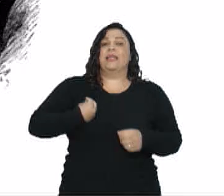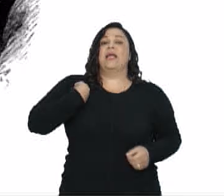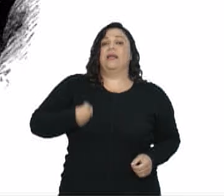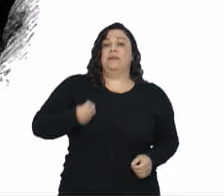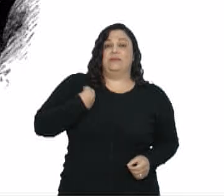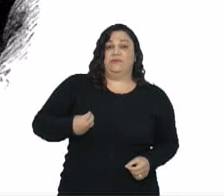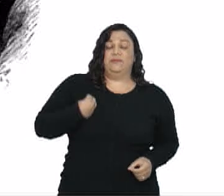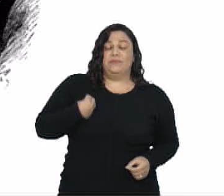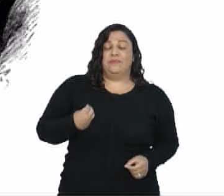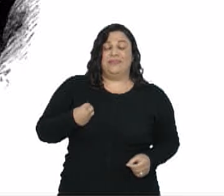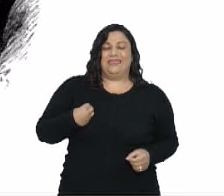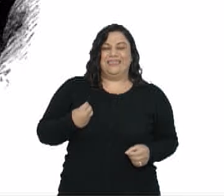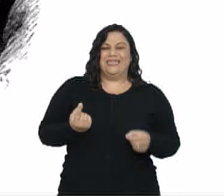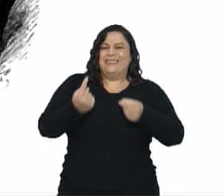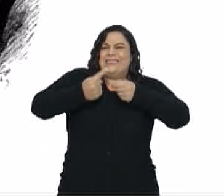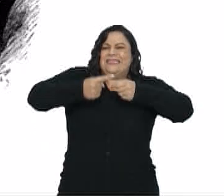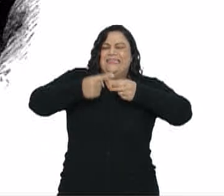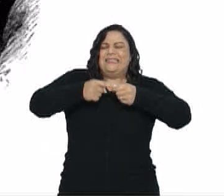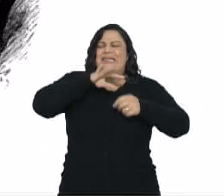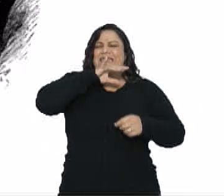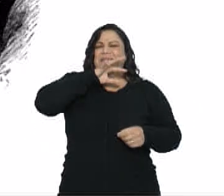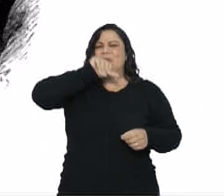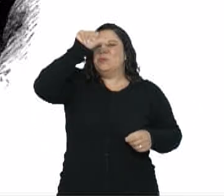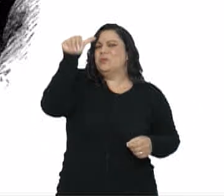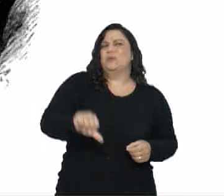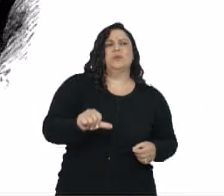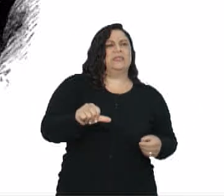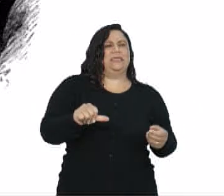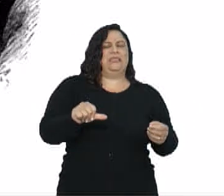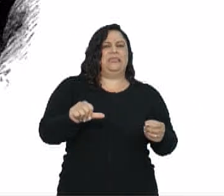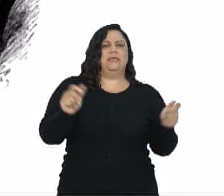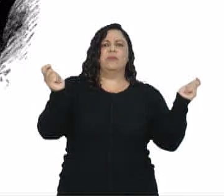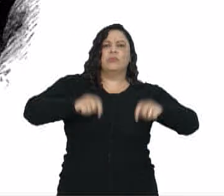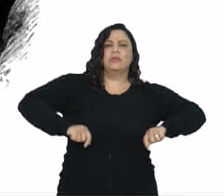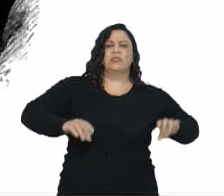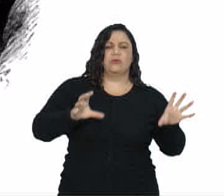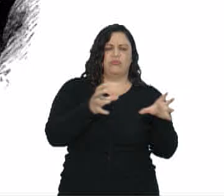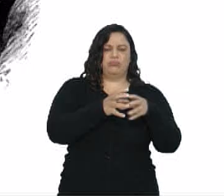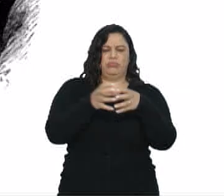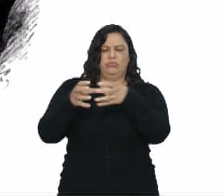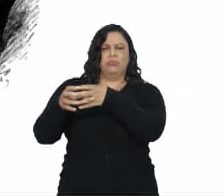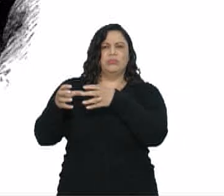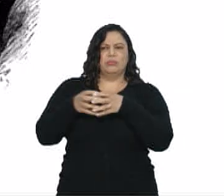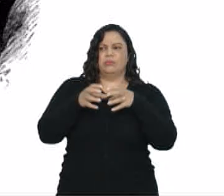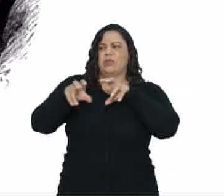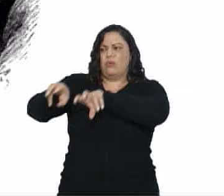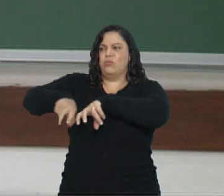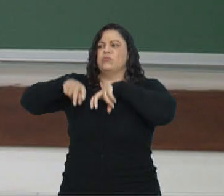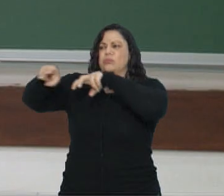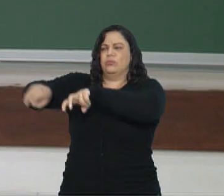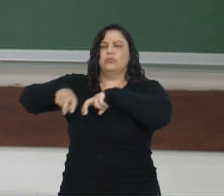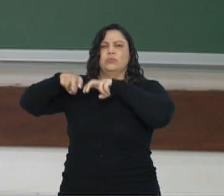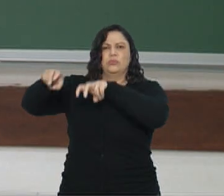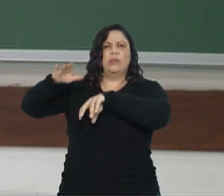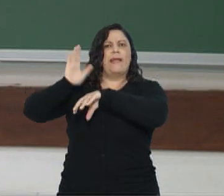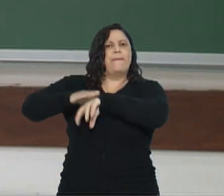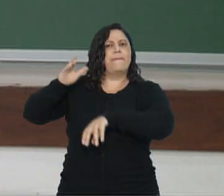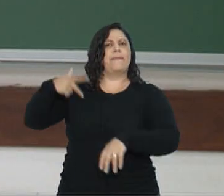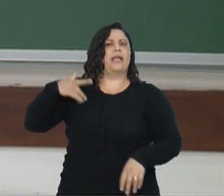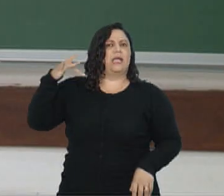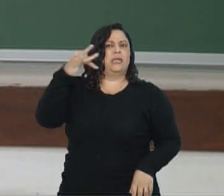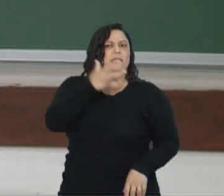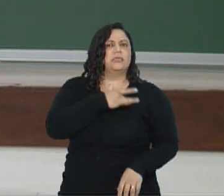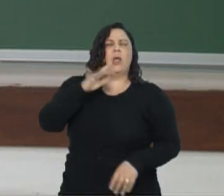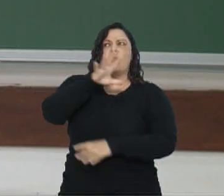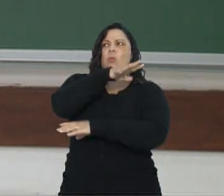pequenas comunidades, que podiam até ter indústrias, essas comunidades em lugares rurais, onde teria mais saúde, teria mais ar,